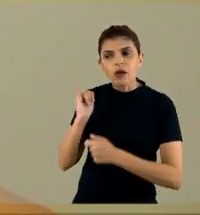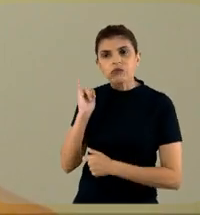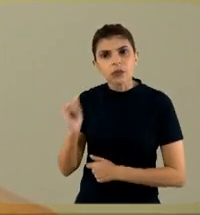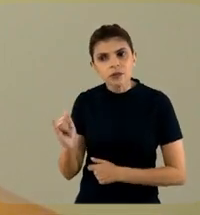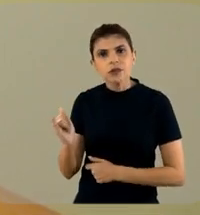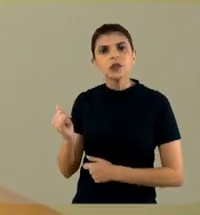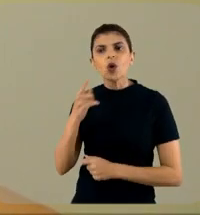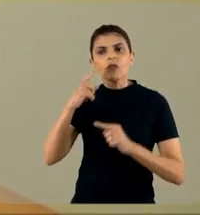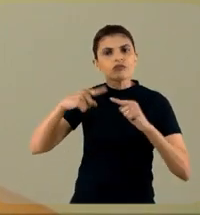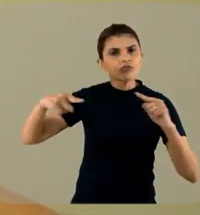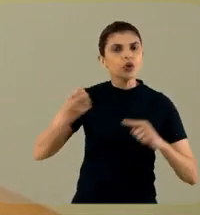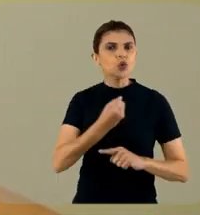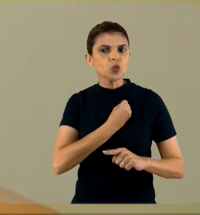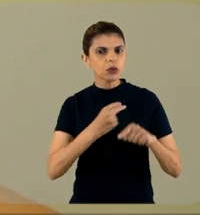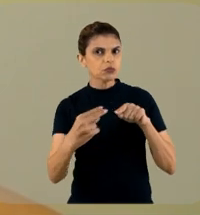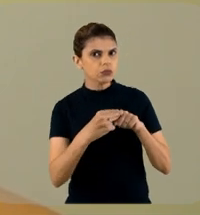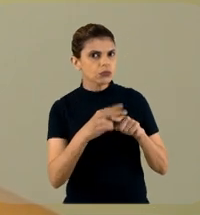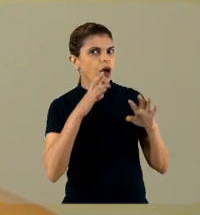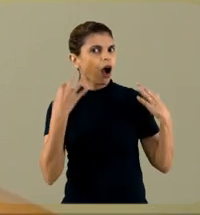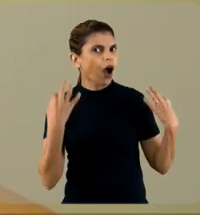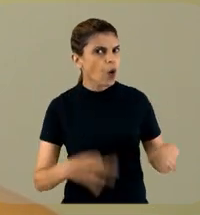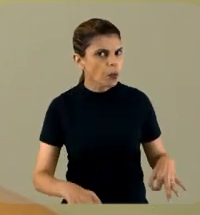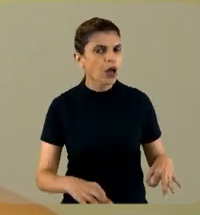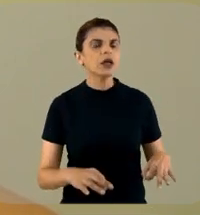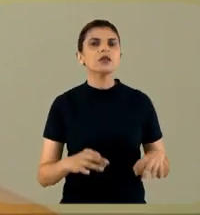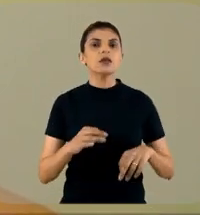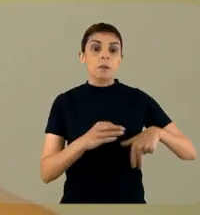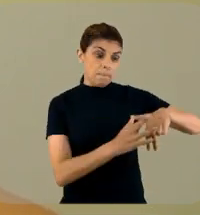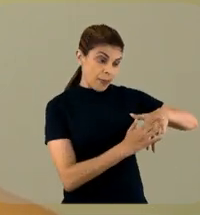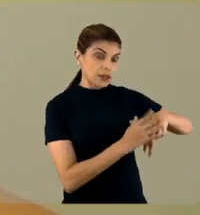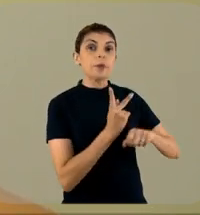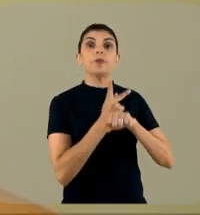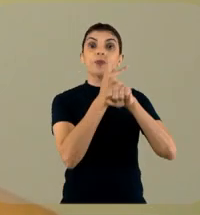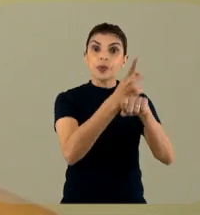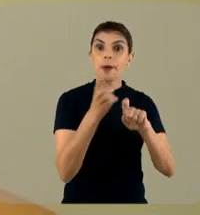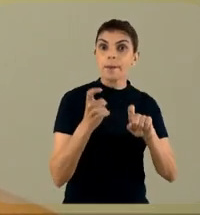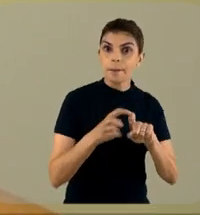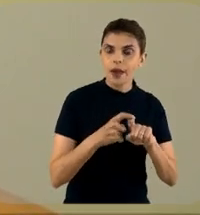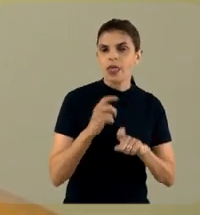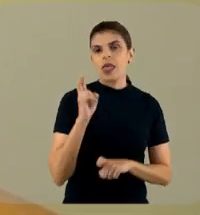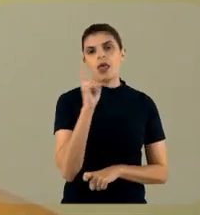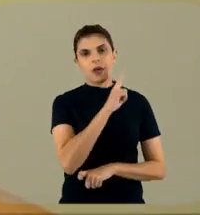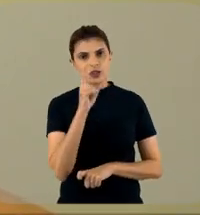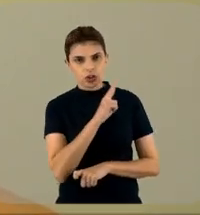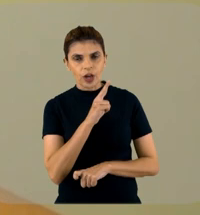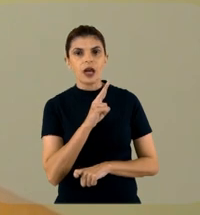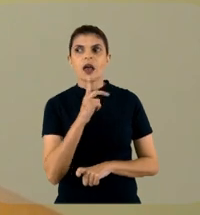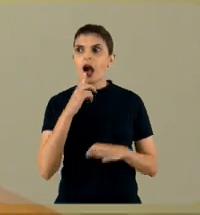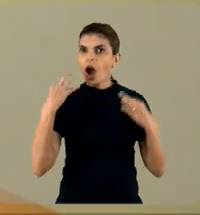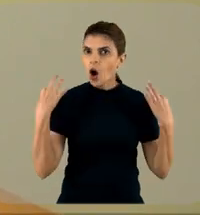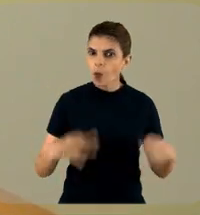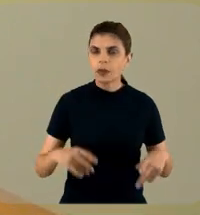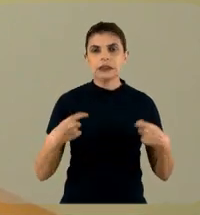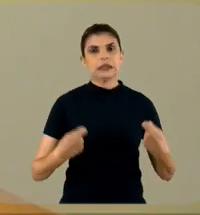monitorando os níveis de saturação para realmente os pacientes procurarem a a assistência médica ou a emergência